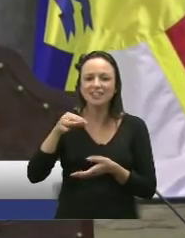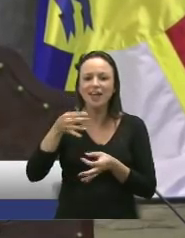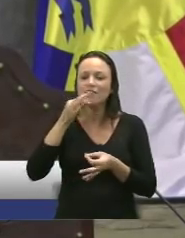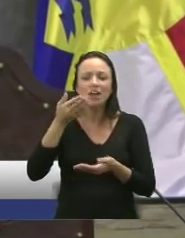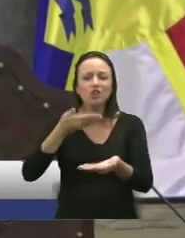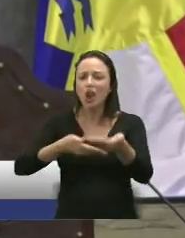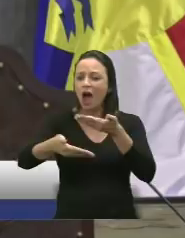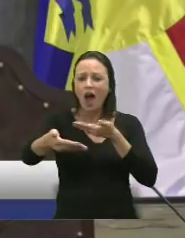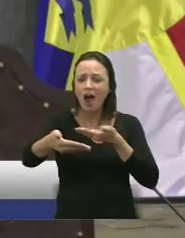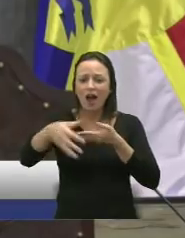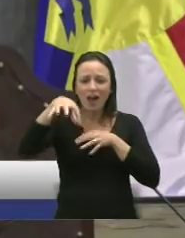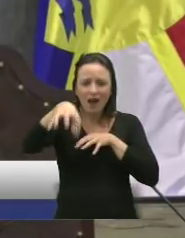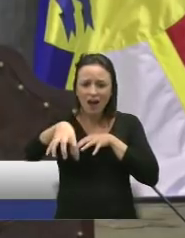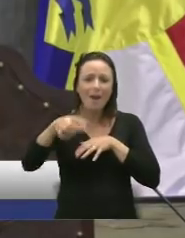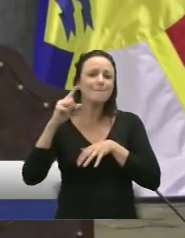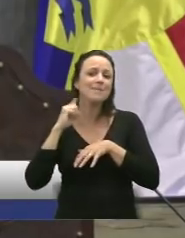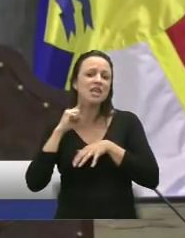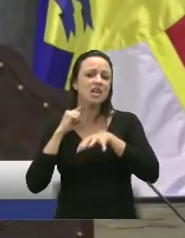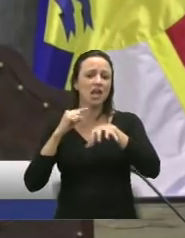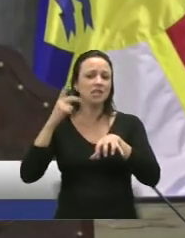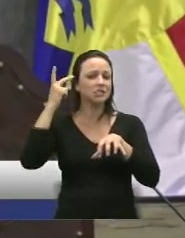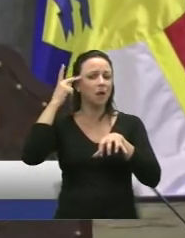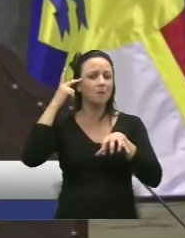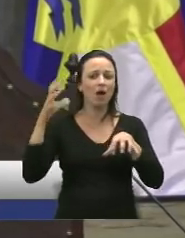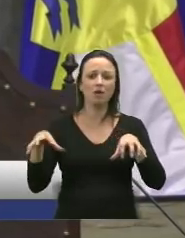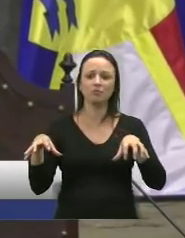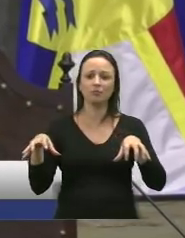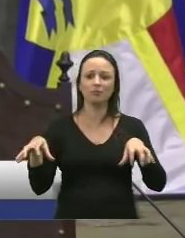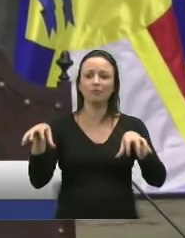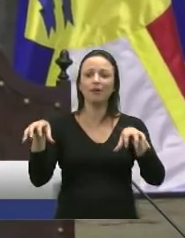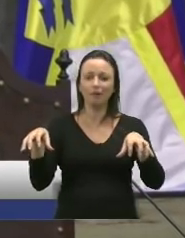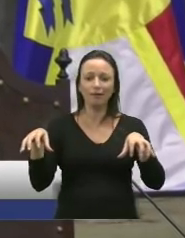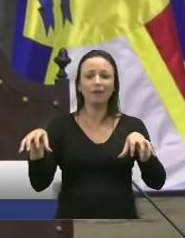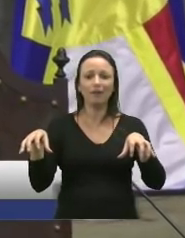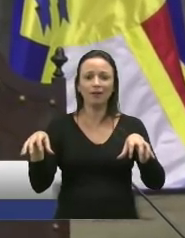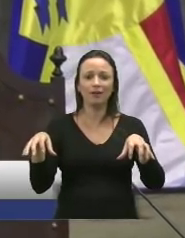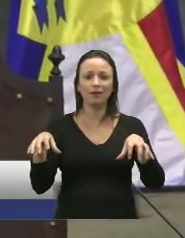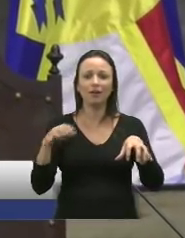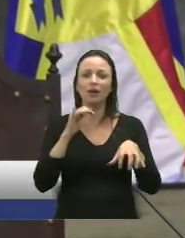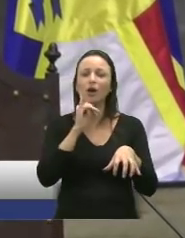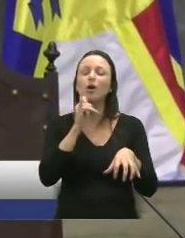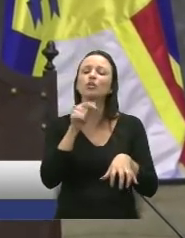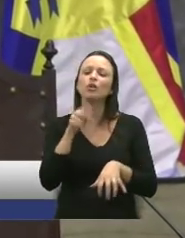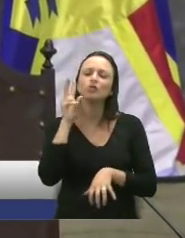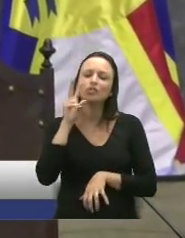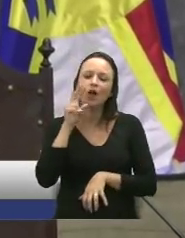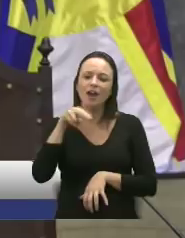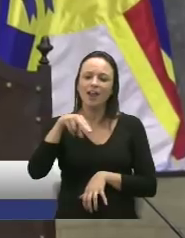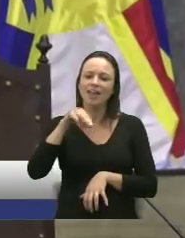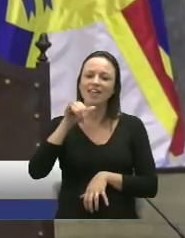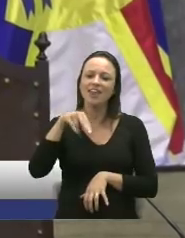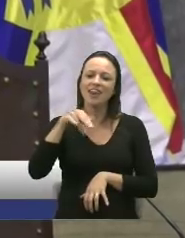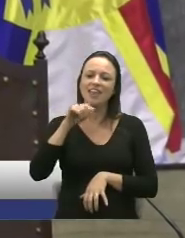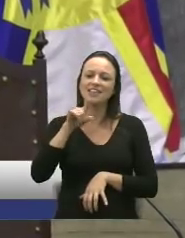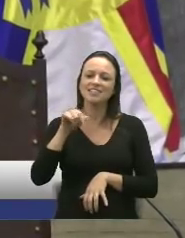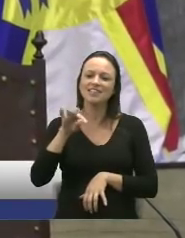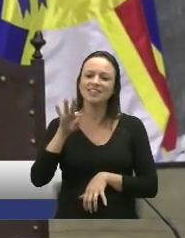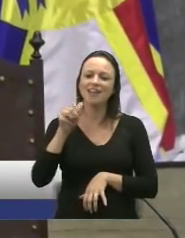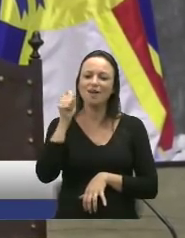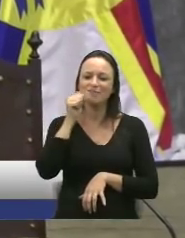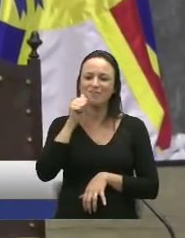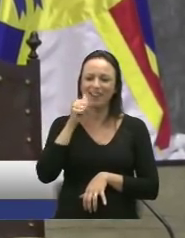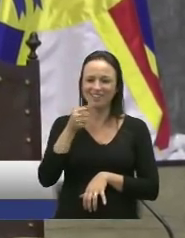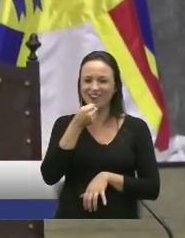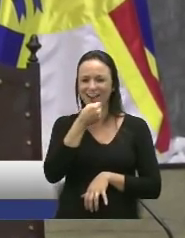na Frente Mineira. Essa história não é minha, essa história quem contou foi Inesita Barroso. Vocês sabiam